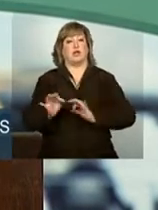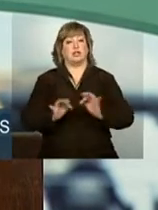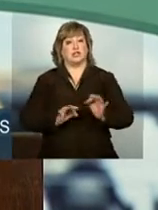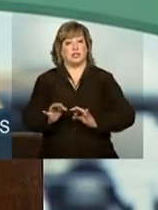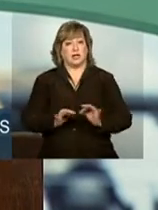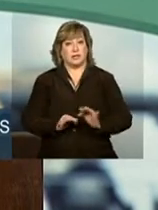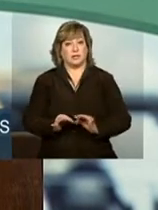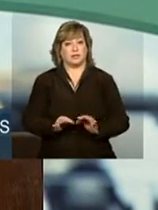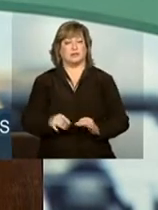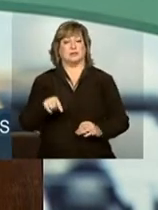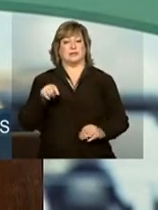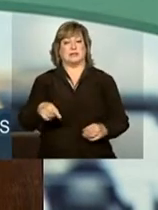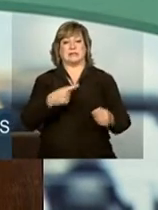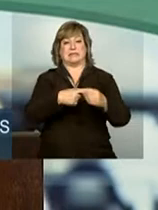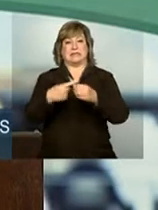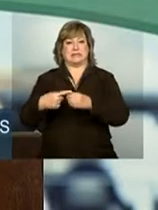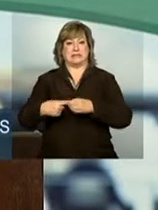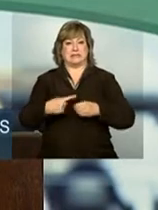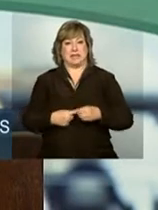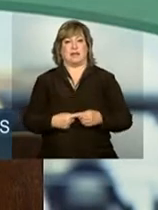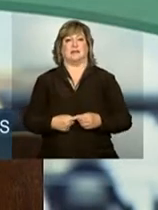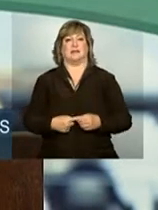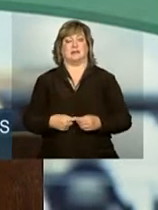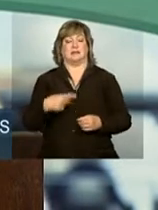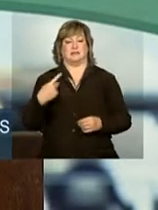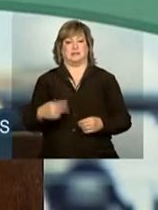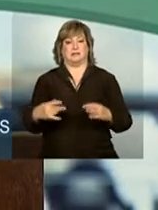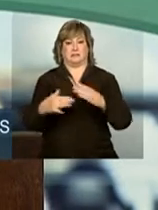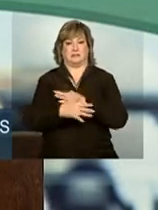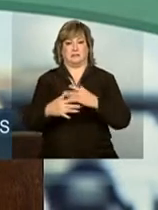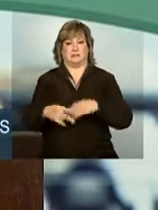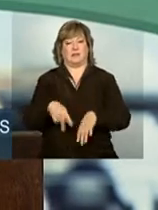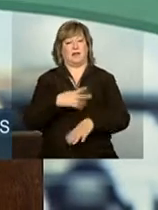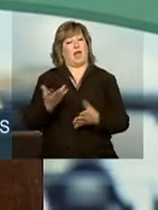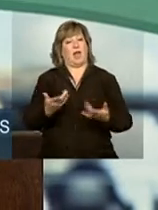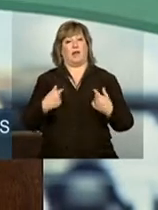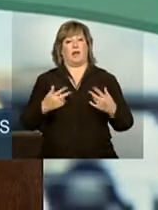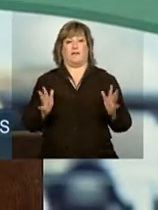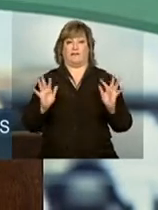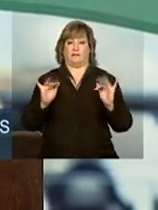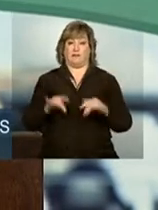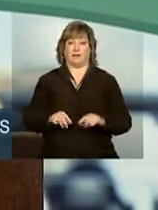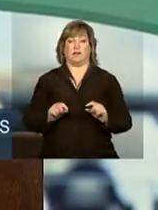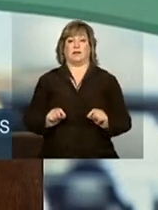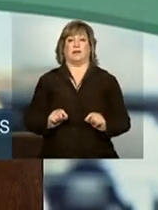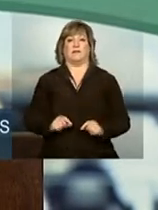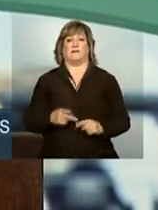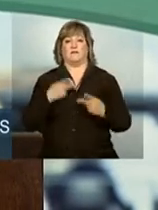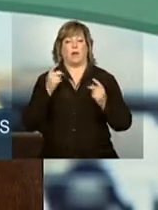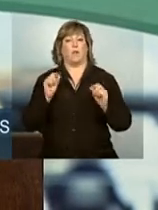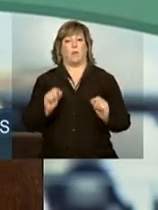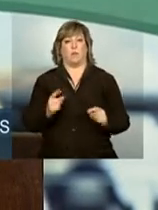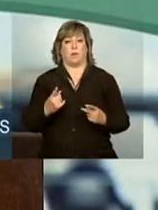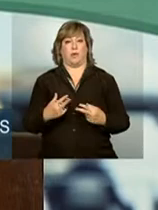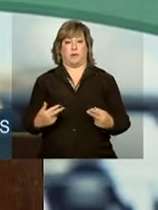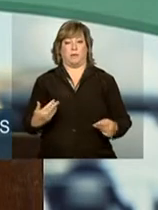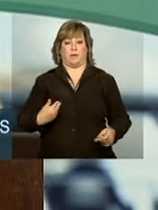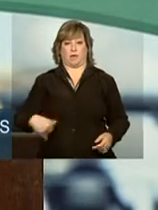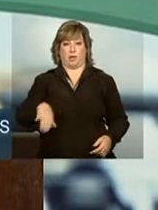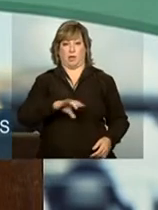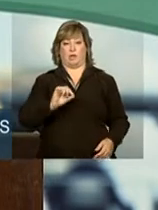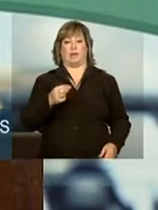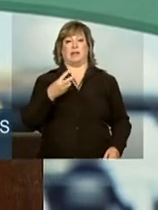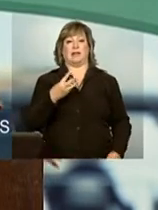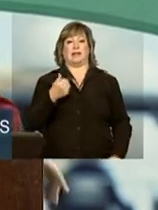grandes das metrópoles e nas cidades médias. E com isso eu finalizo dizendo o seguinte: nós, das